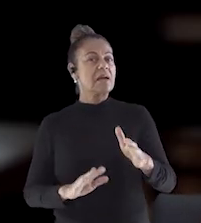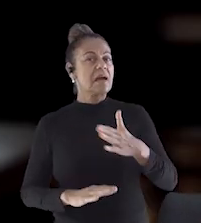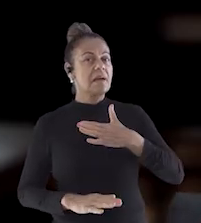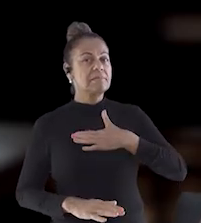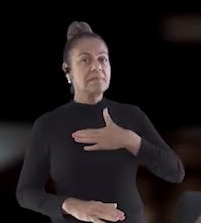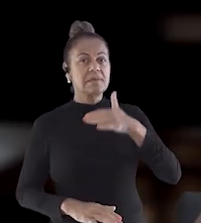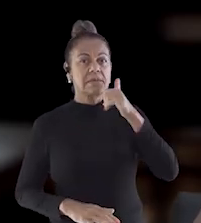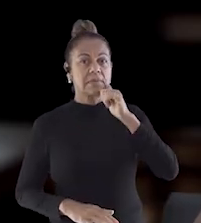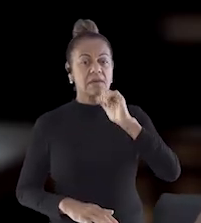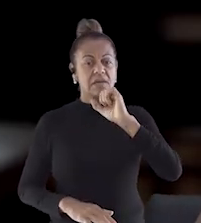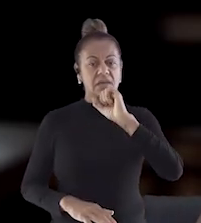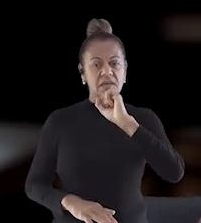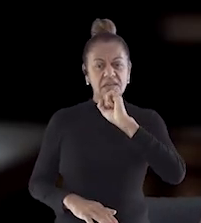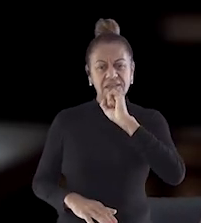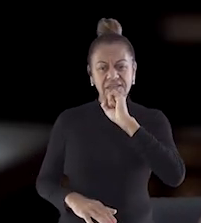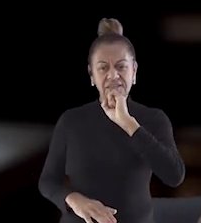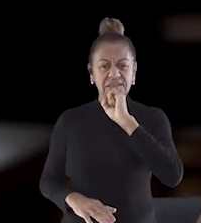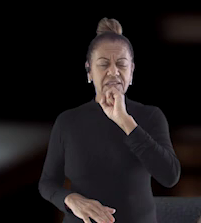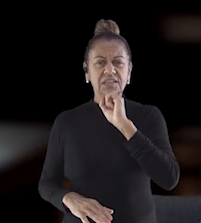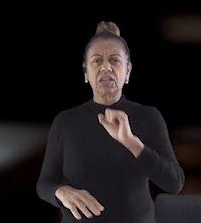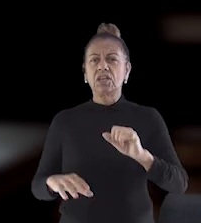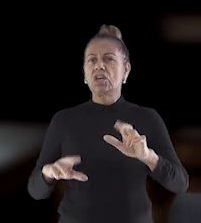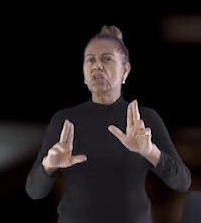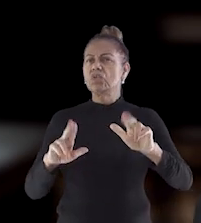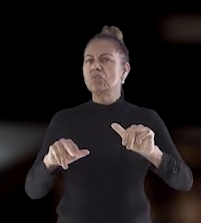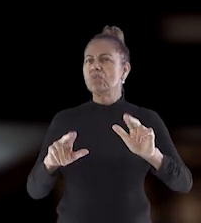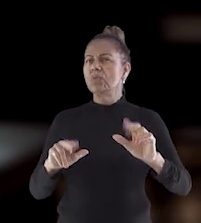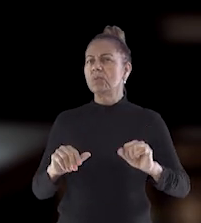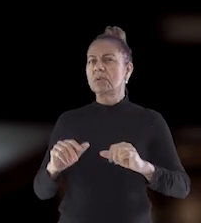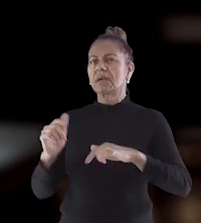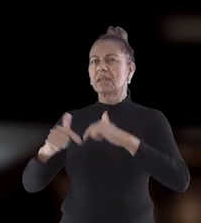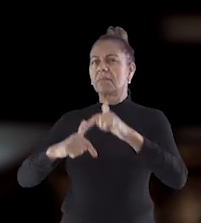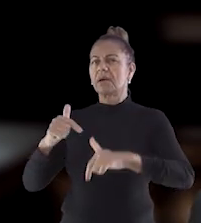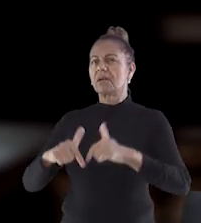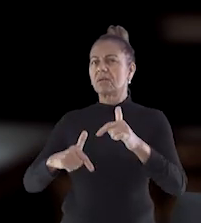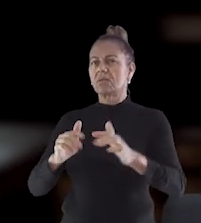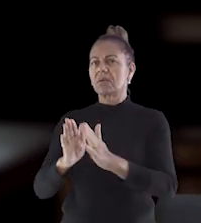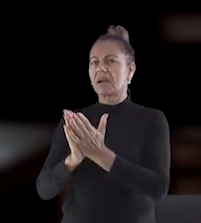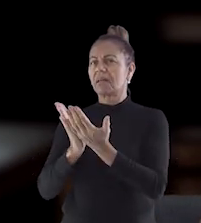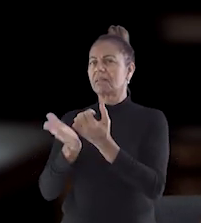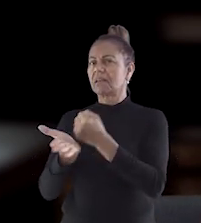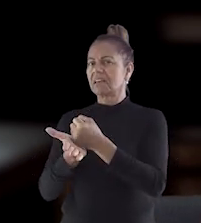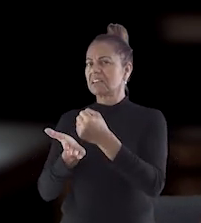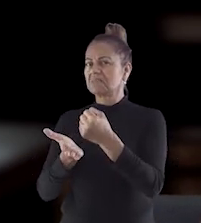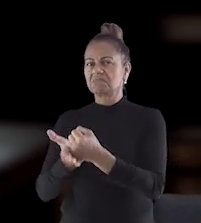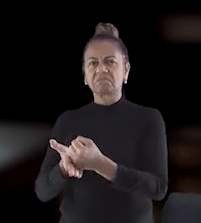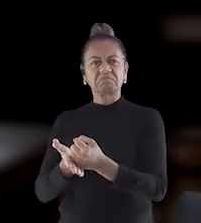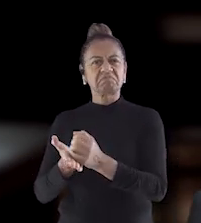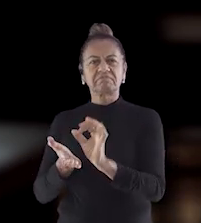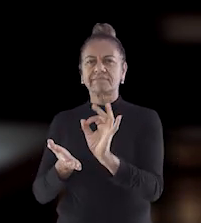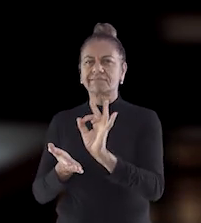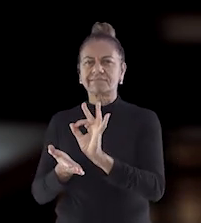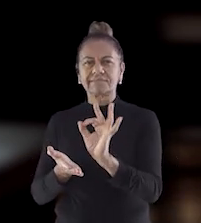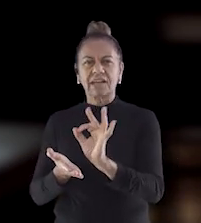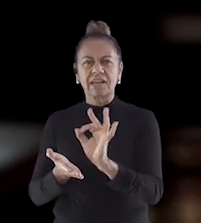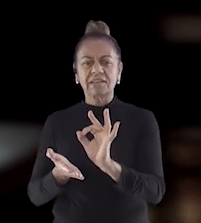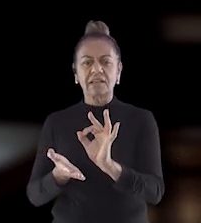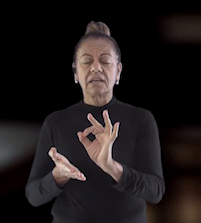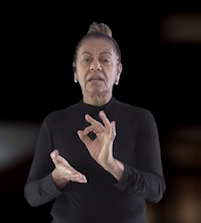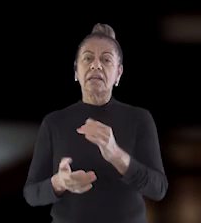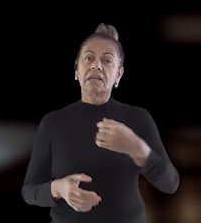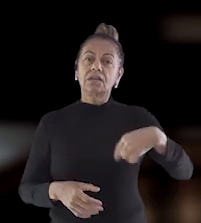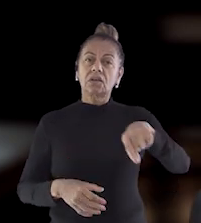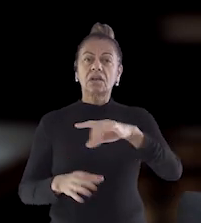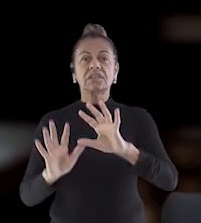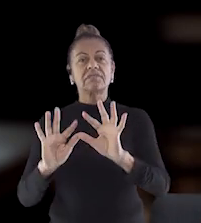minha mãe, ela foi lavando roupa para fora. Minha mãe nunca teve uma carteira assinada. Ela nunca trabalhou fora. E